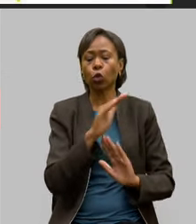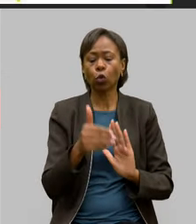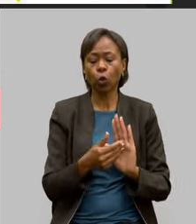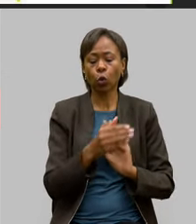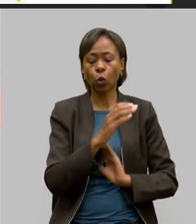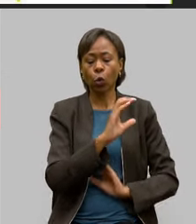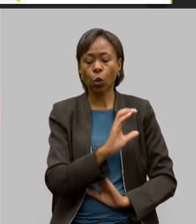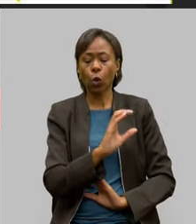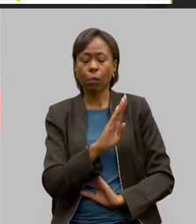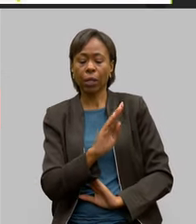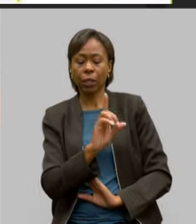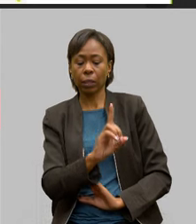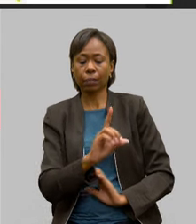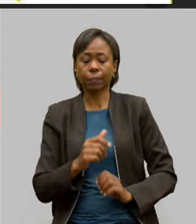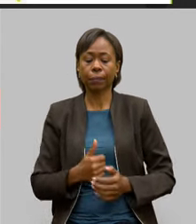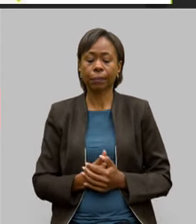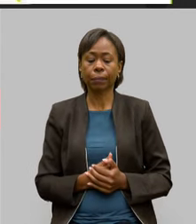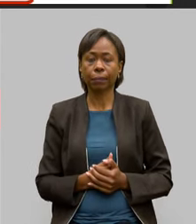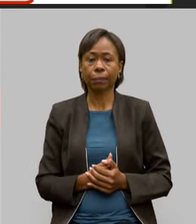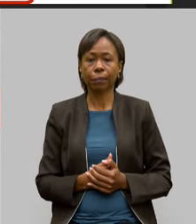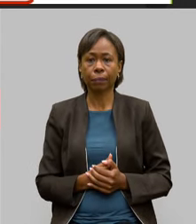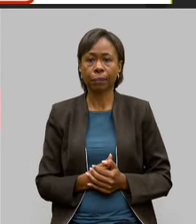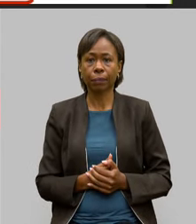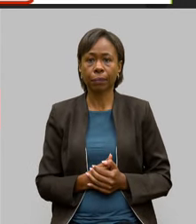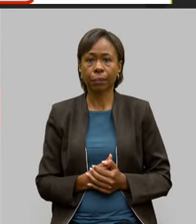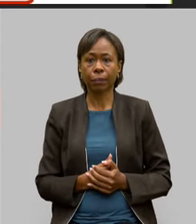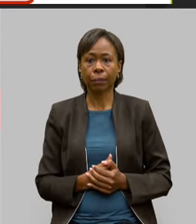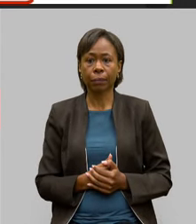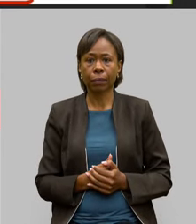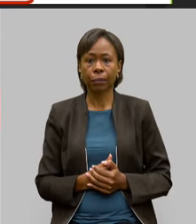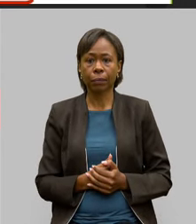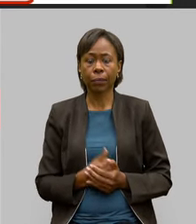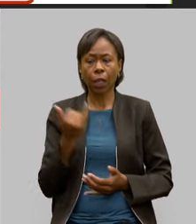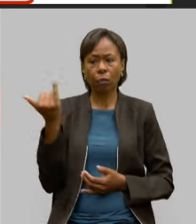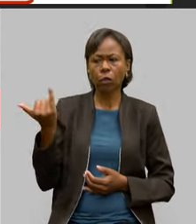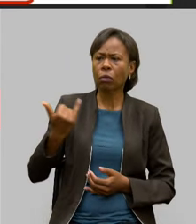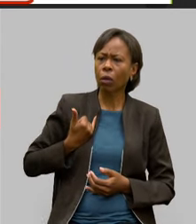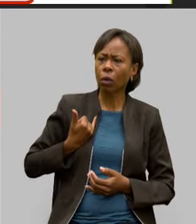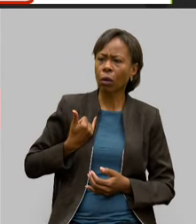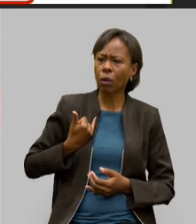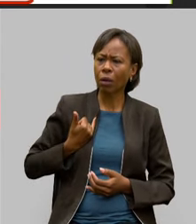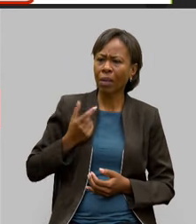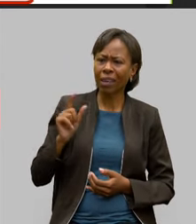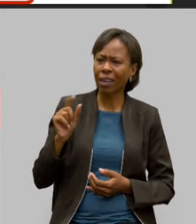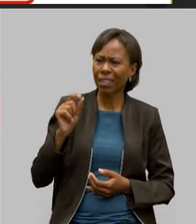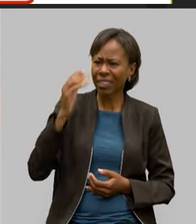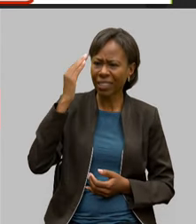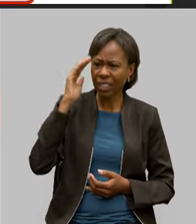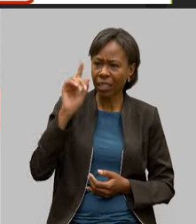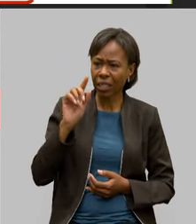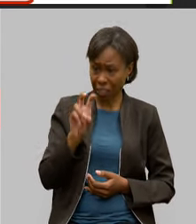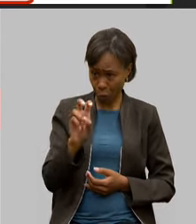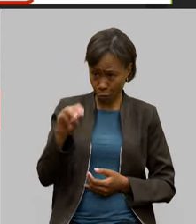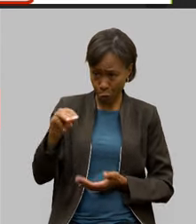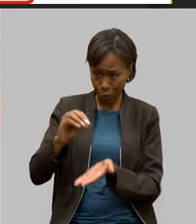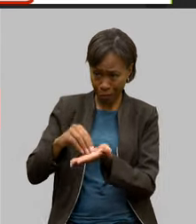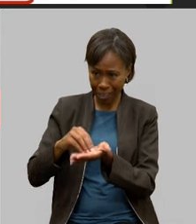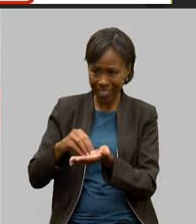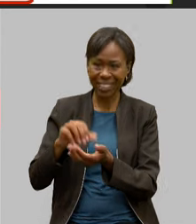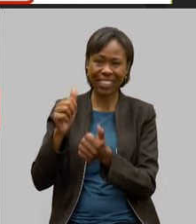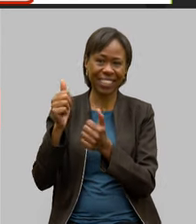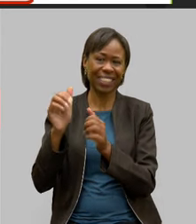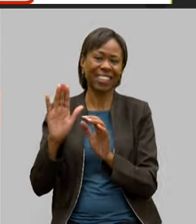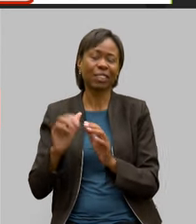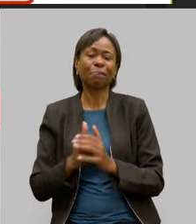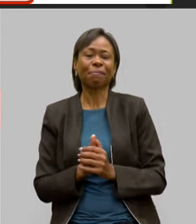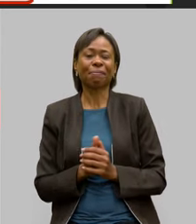eh como eu recebi uma informação aqui que eu não entendi não sbe Professor faltam 5 minutos mas é